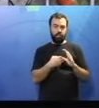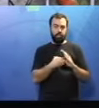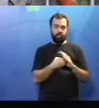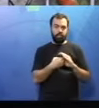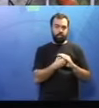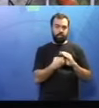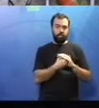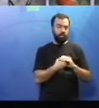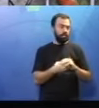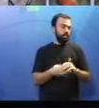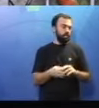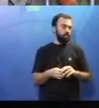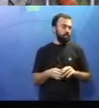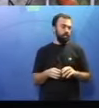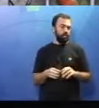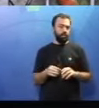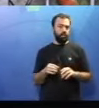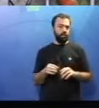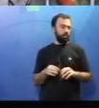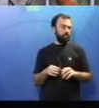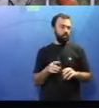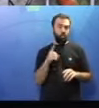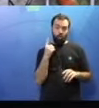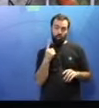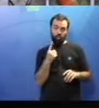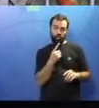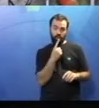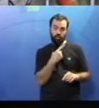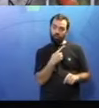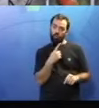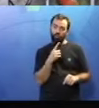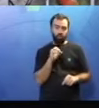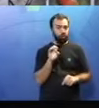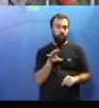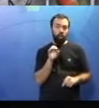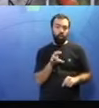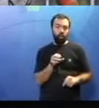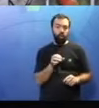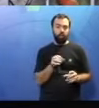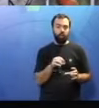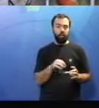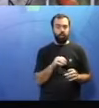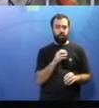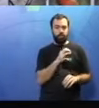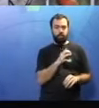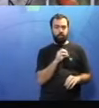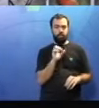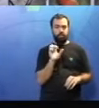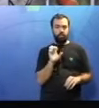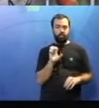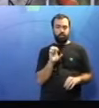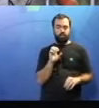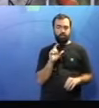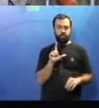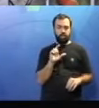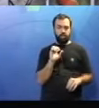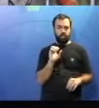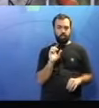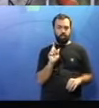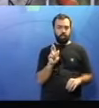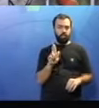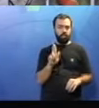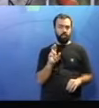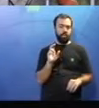multi significa vários. Então aqui são seres que têm apenas uma célula. Tanto os organismos do domínio Arqueia